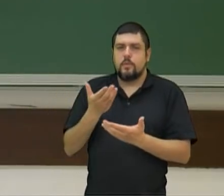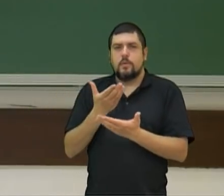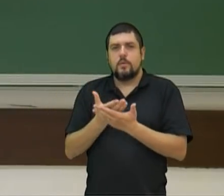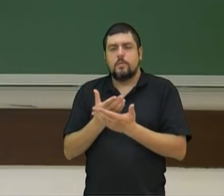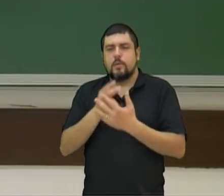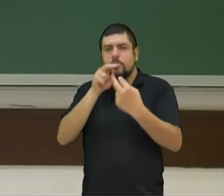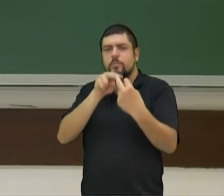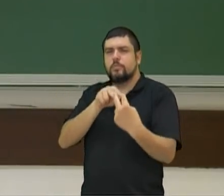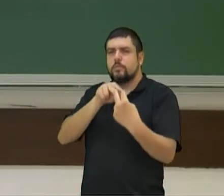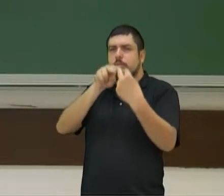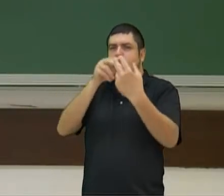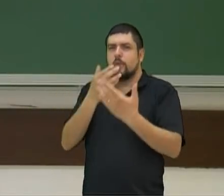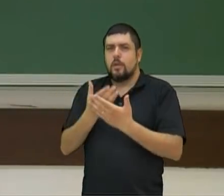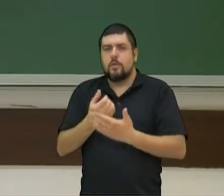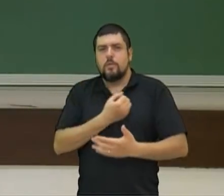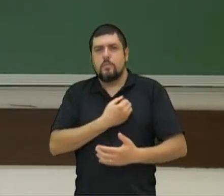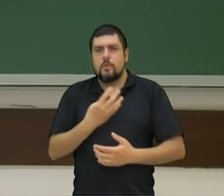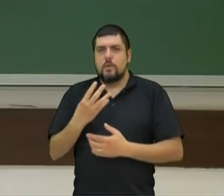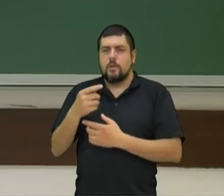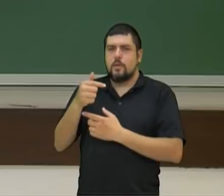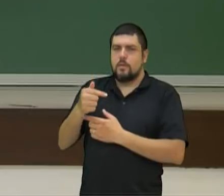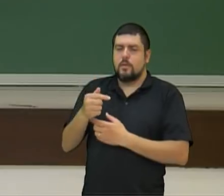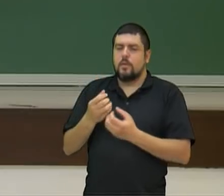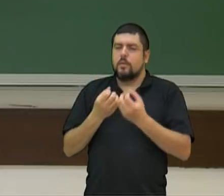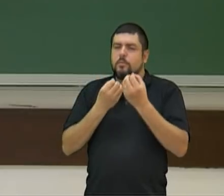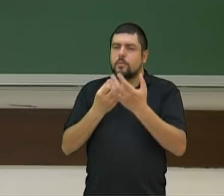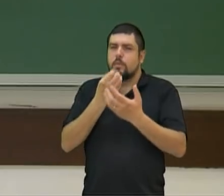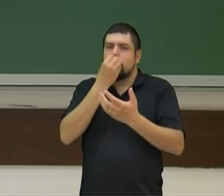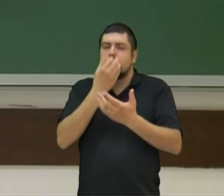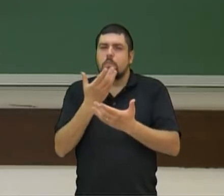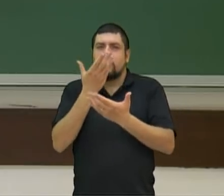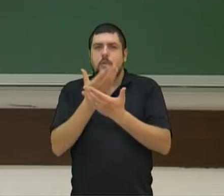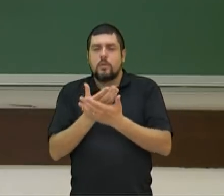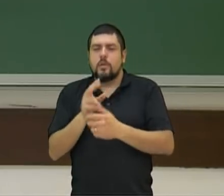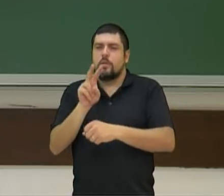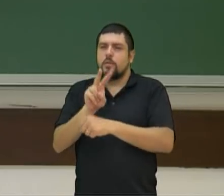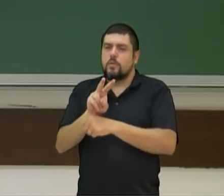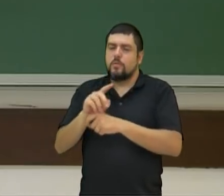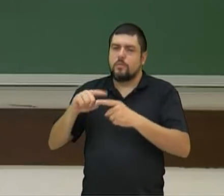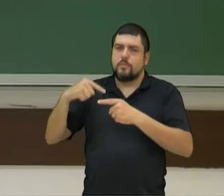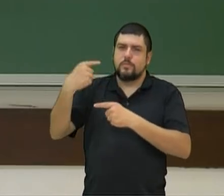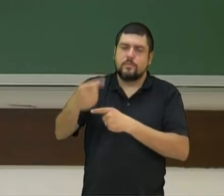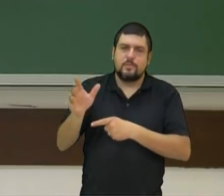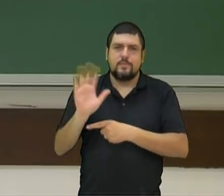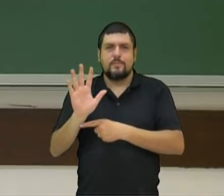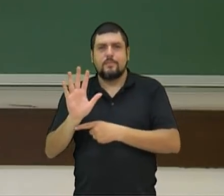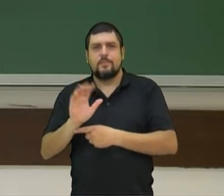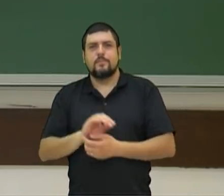aula 47. Eu desejo para vocês bons estudos e se cuidem e até a próxima.